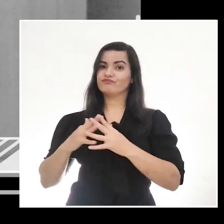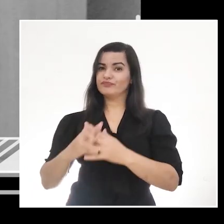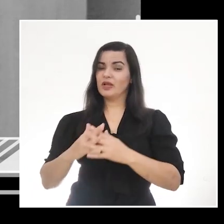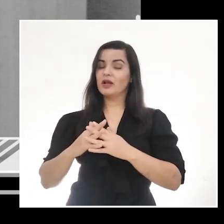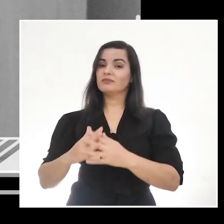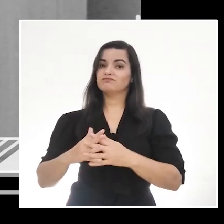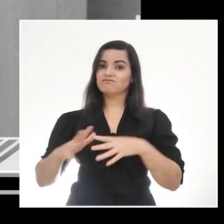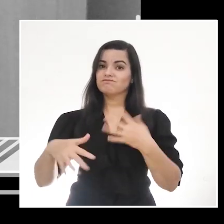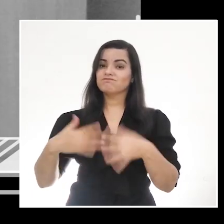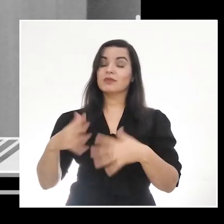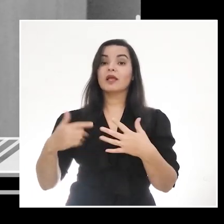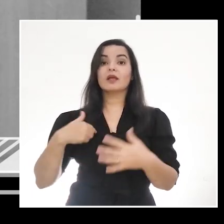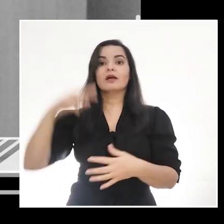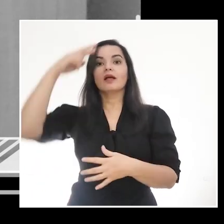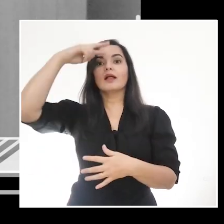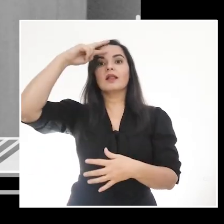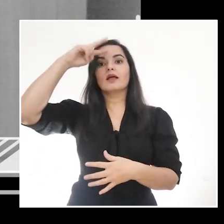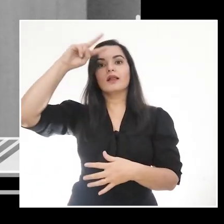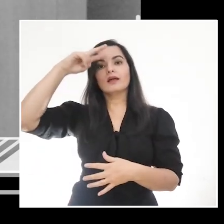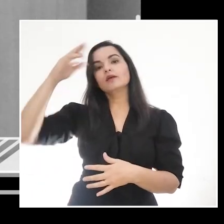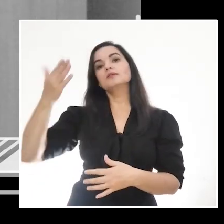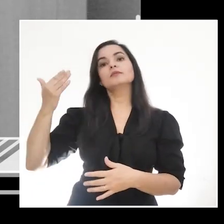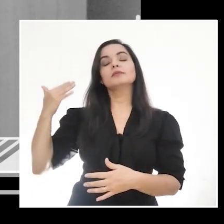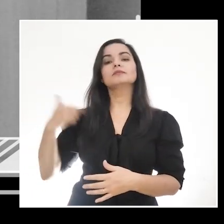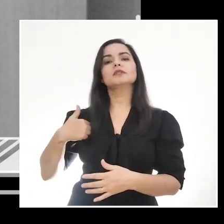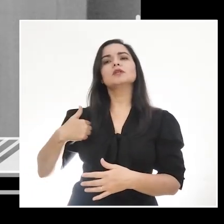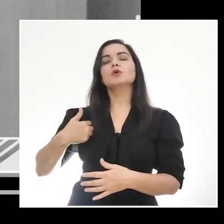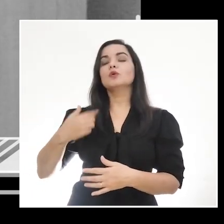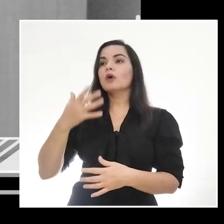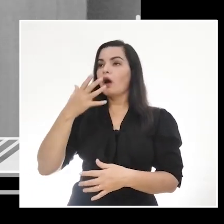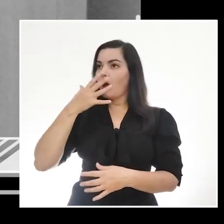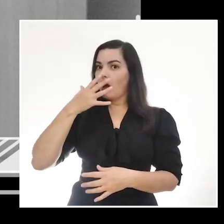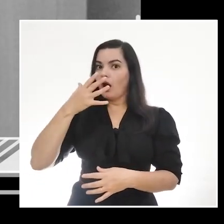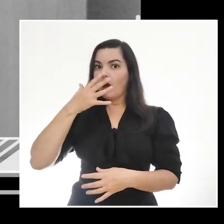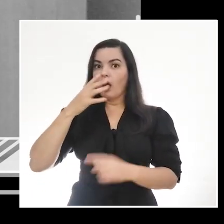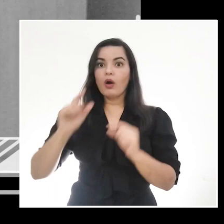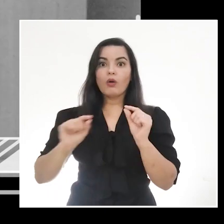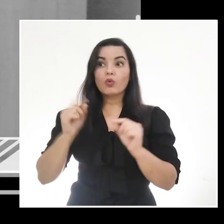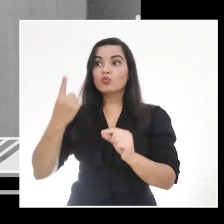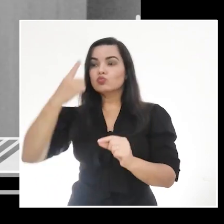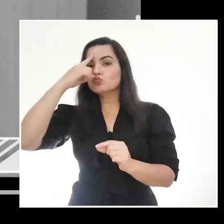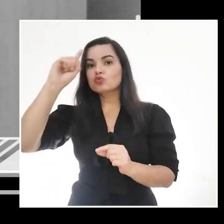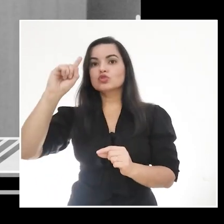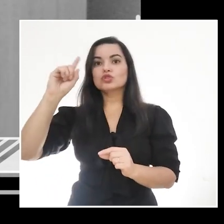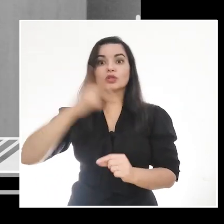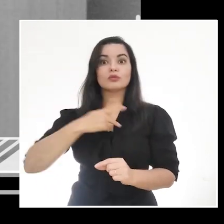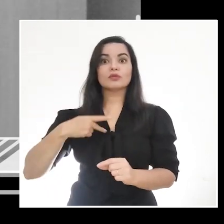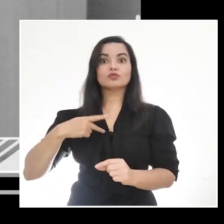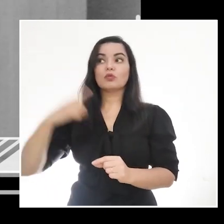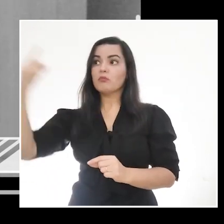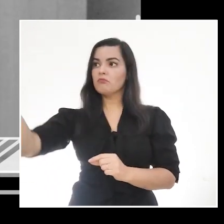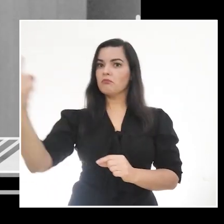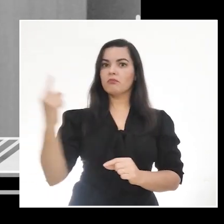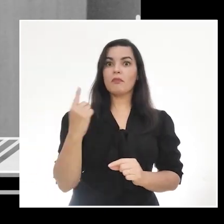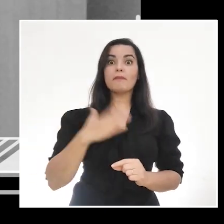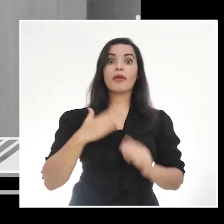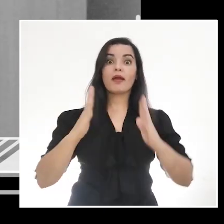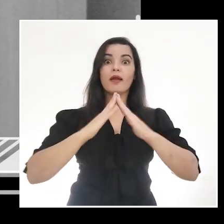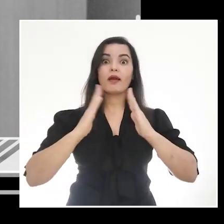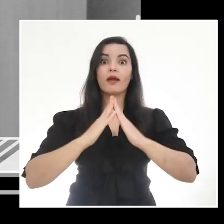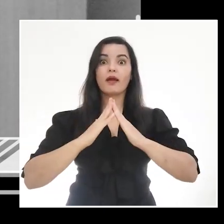rua, entendeu? Era algo assim complicado, entende? E eu me lembro que eu